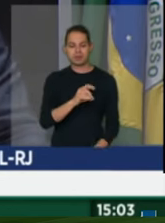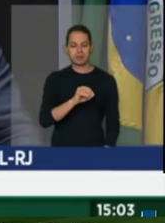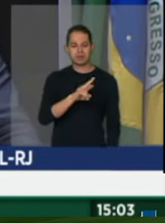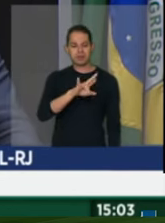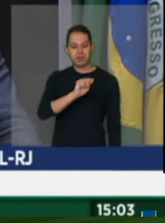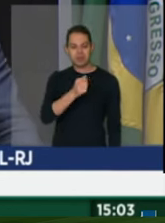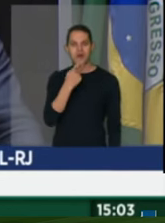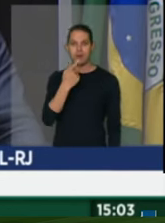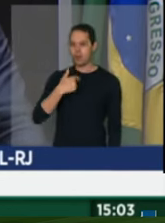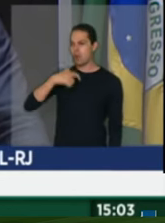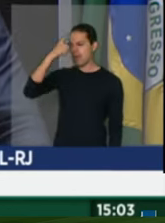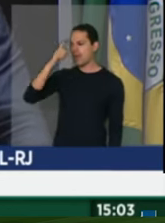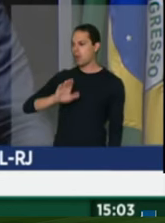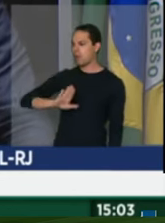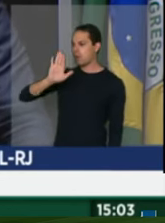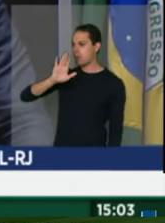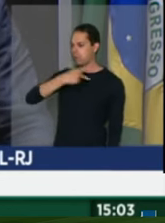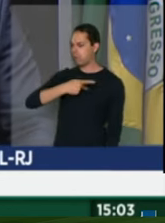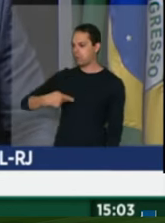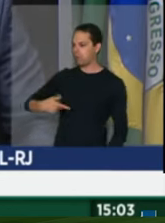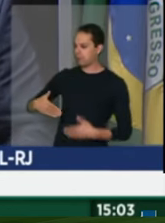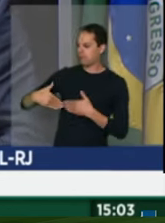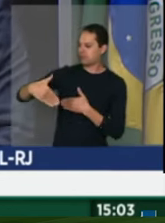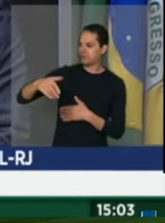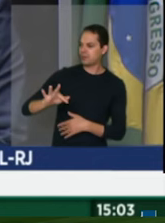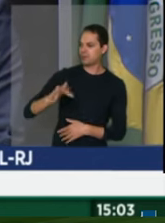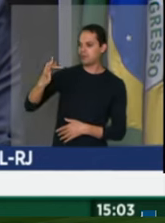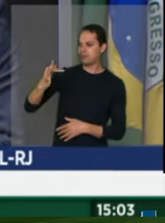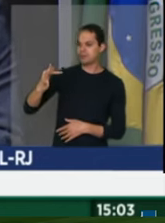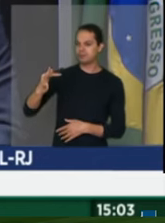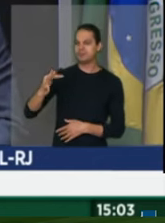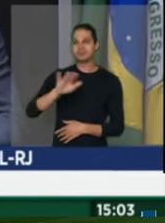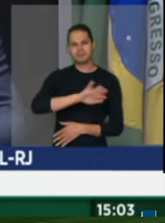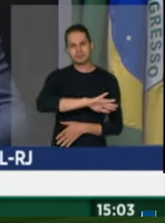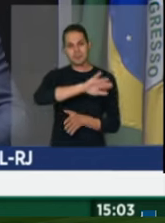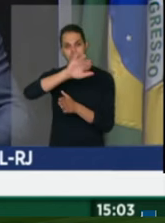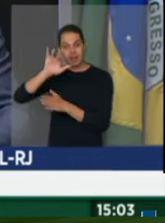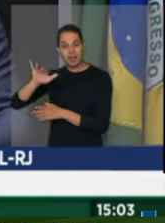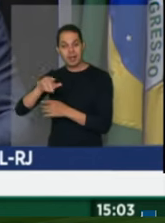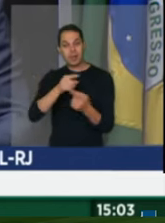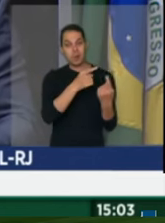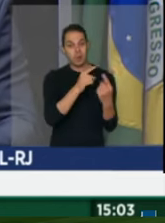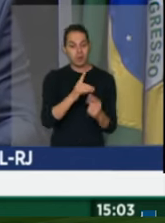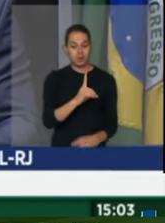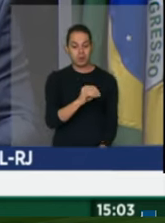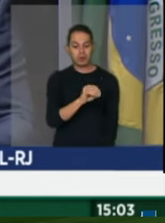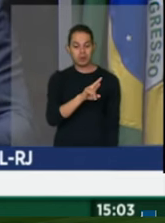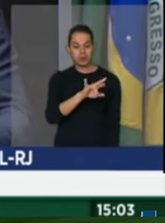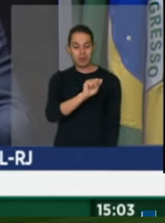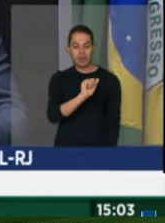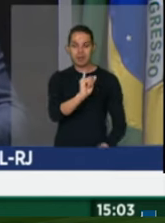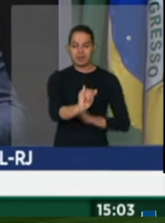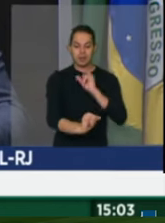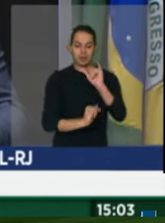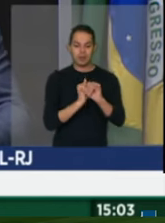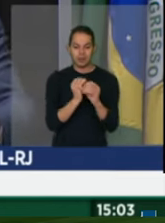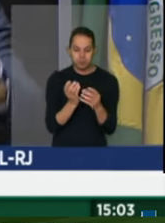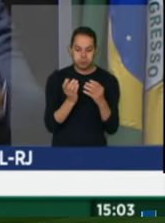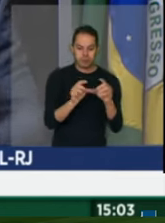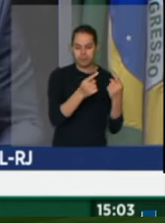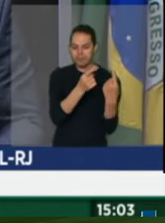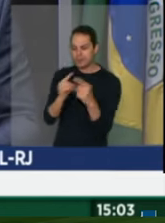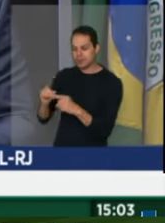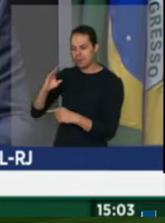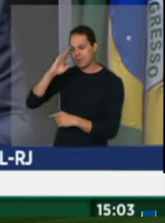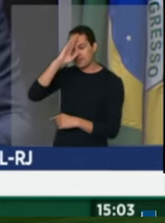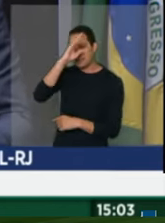presidenciável mas fora esses ataques vem aqui para comentar um ataque que ele fez na internet e que ele fala